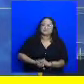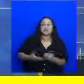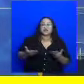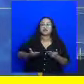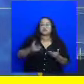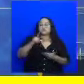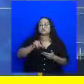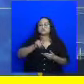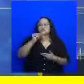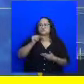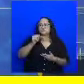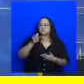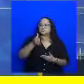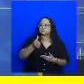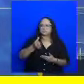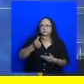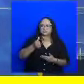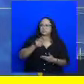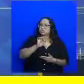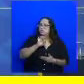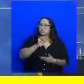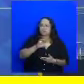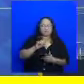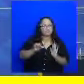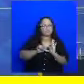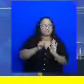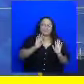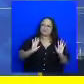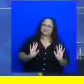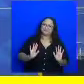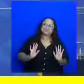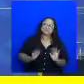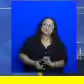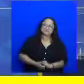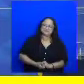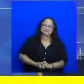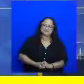Vamos sortear agora mais 6 dezenas, hein? Só foi a primeira.